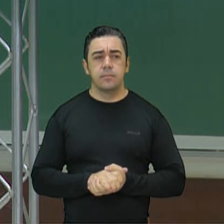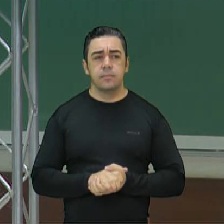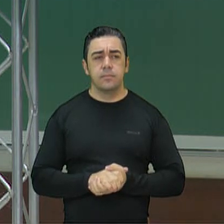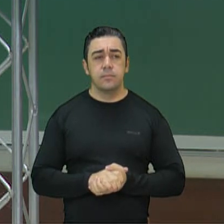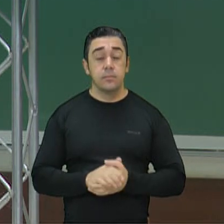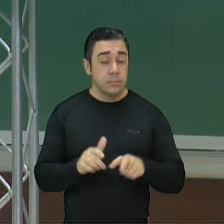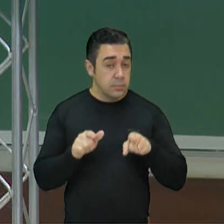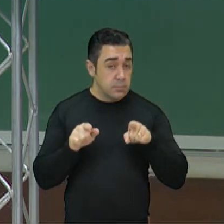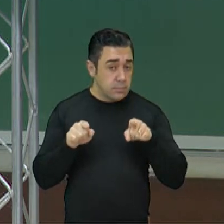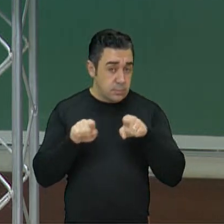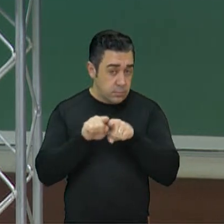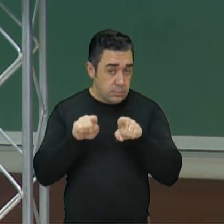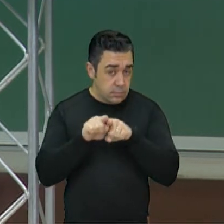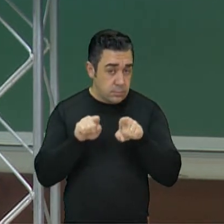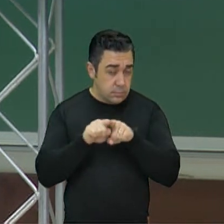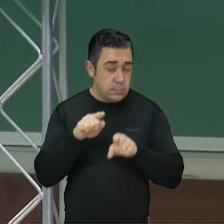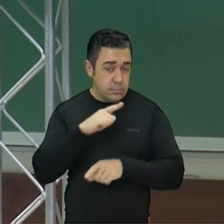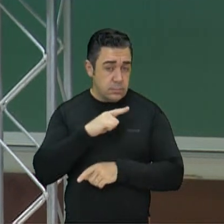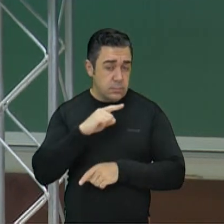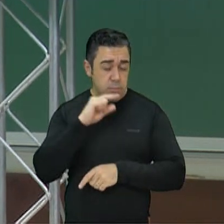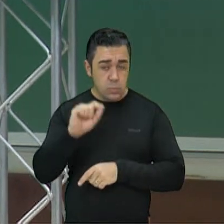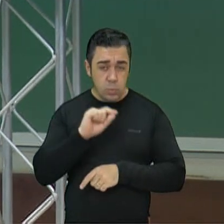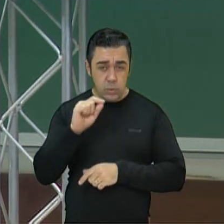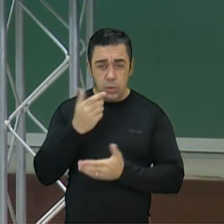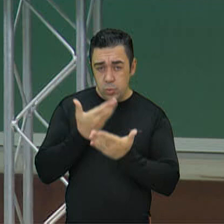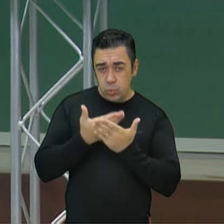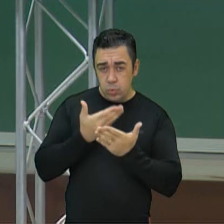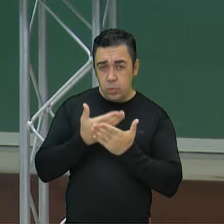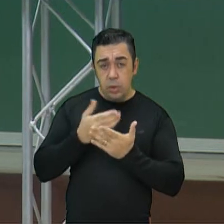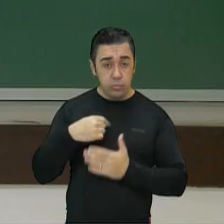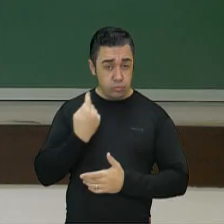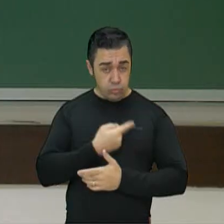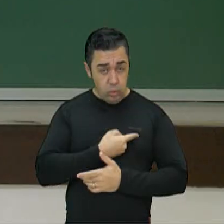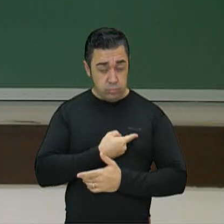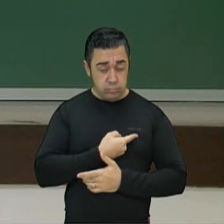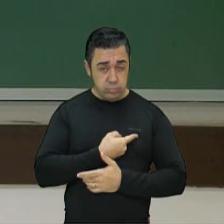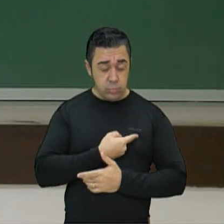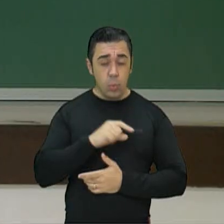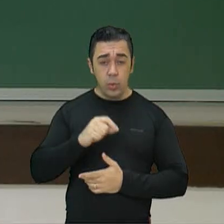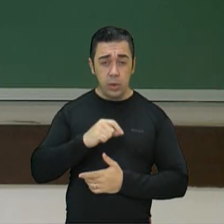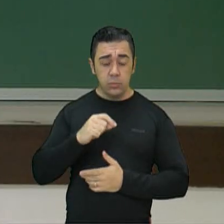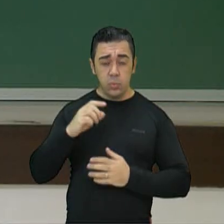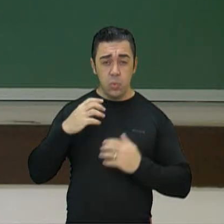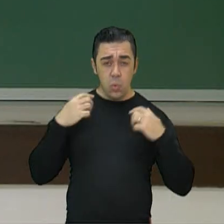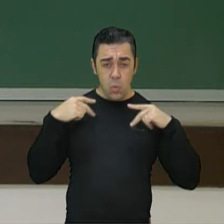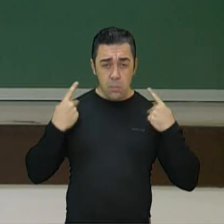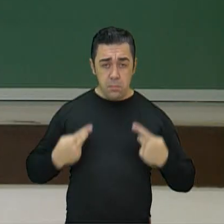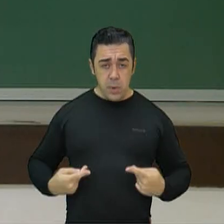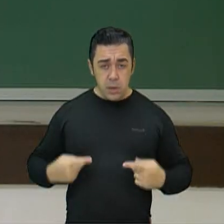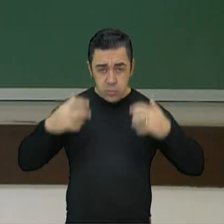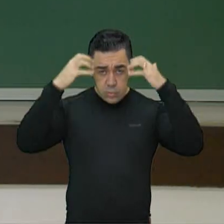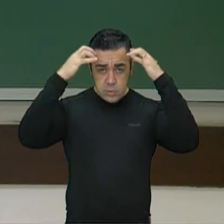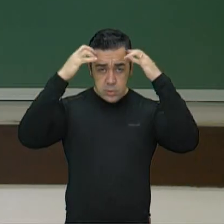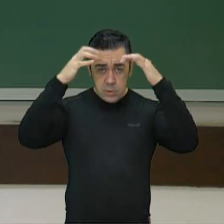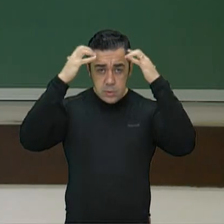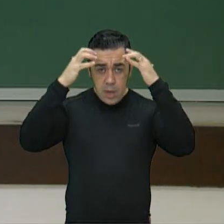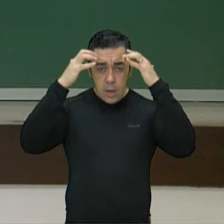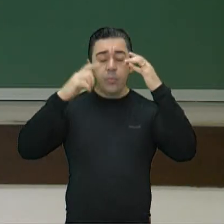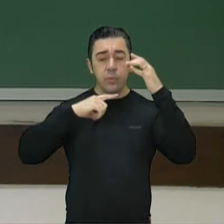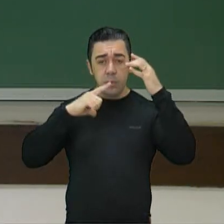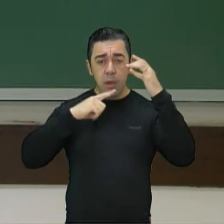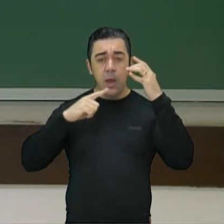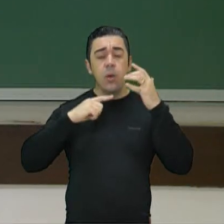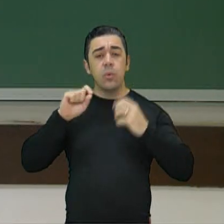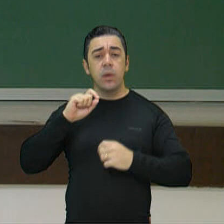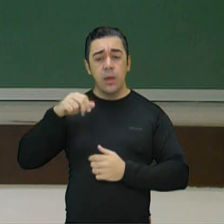E aqui também nos circuitos, nós estudamos nos seres vivos, né? Os neurônios. Os nossos neurônios